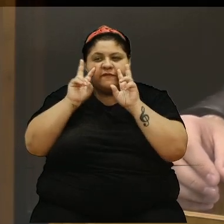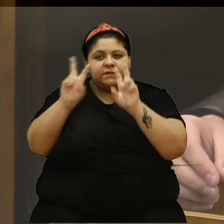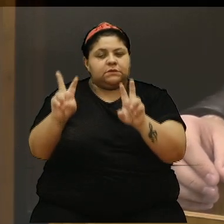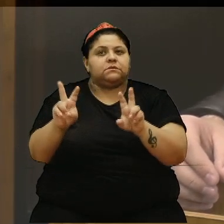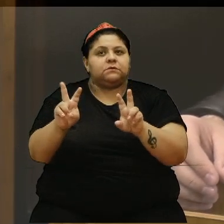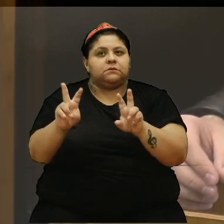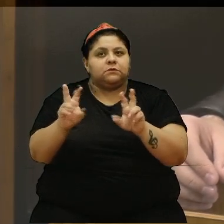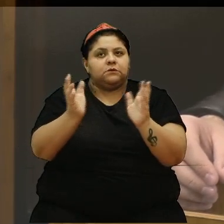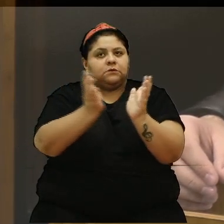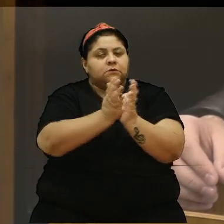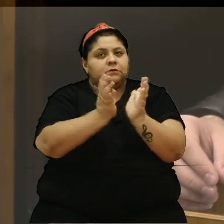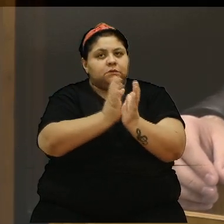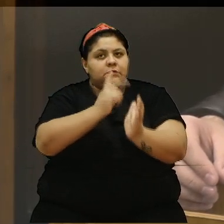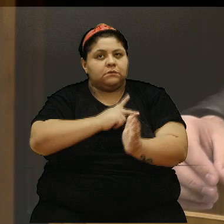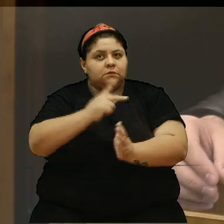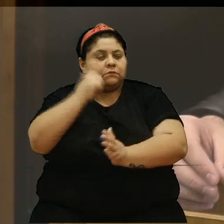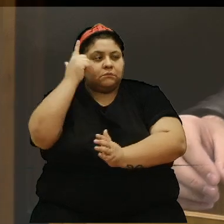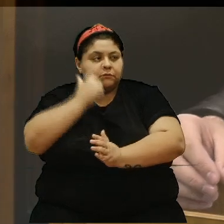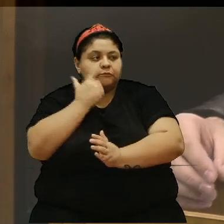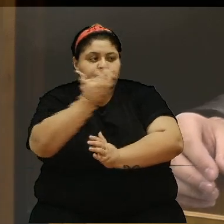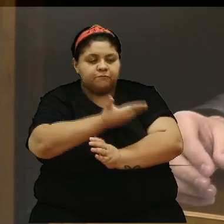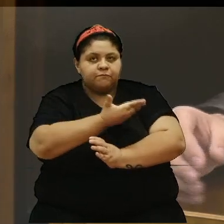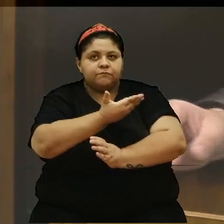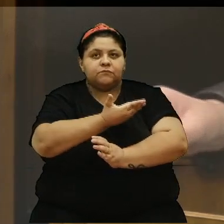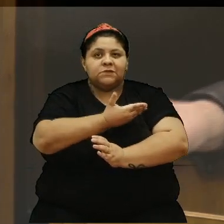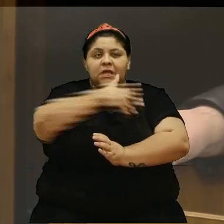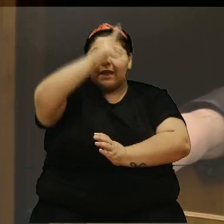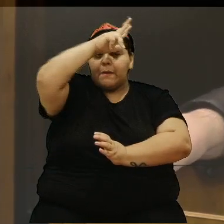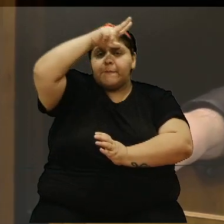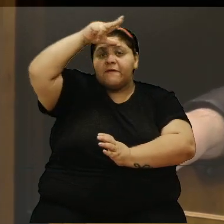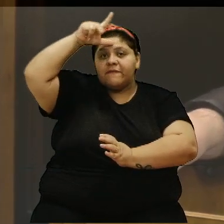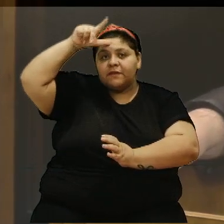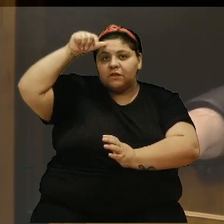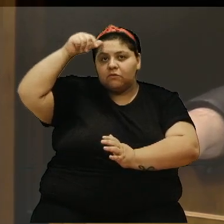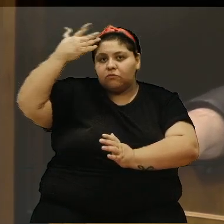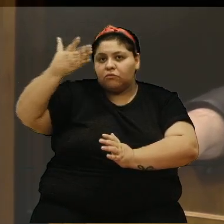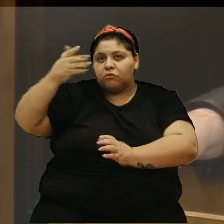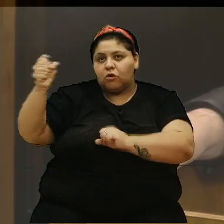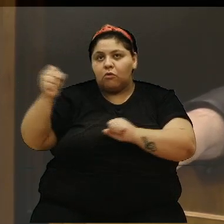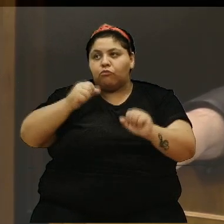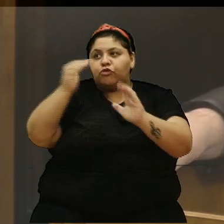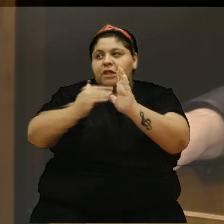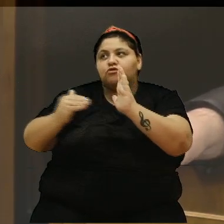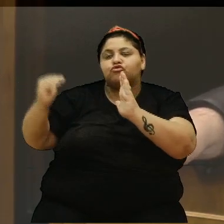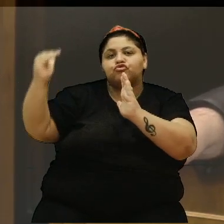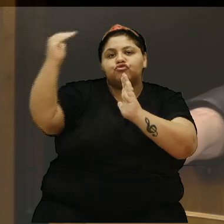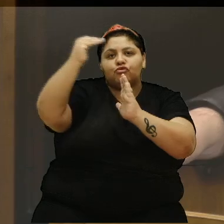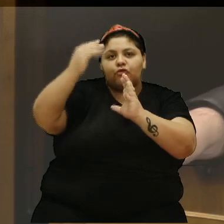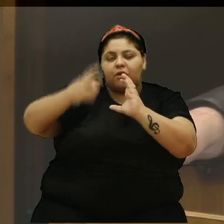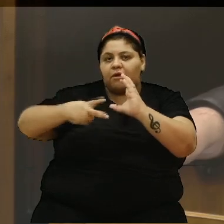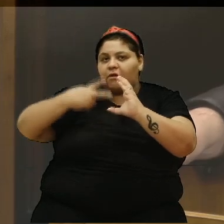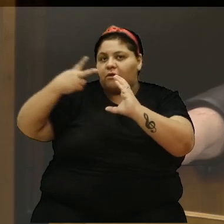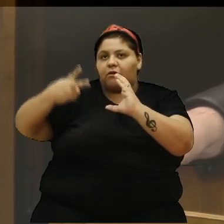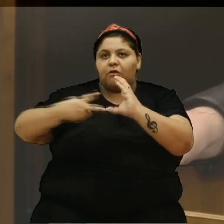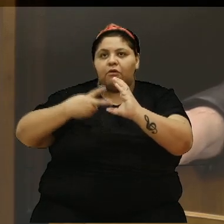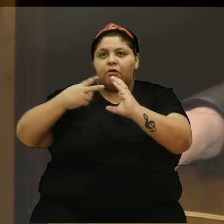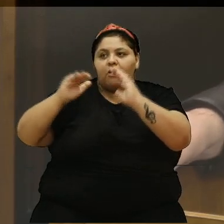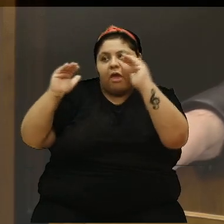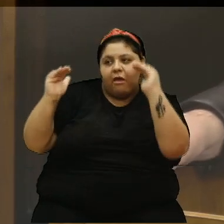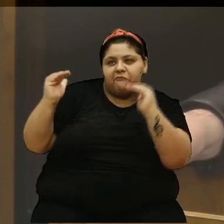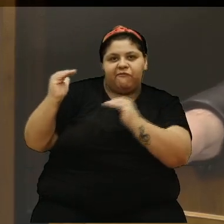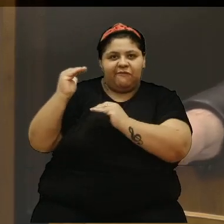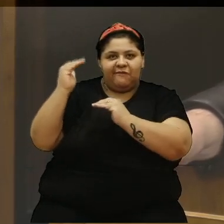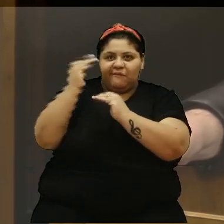né, colega presidente Lucas, de que a Prefeitura é o poder supremo e que a Câmara de Vereadores é um puxadinho da